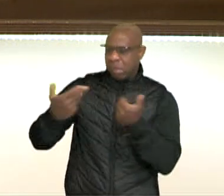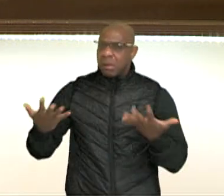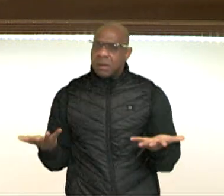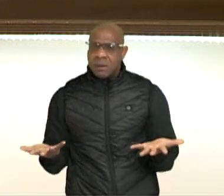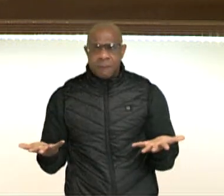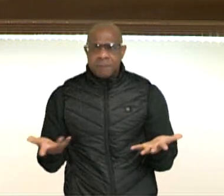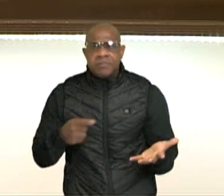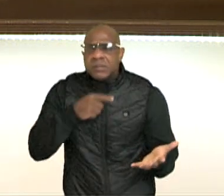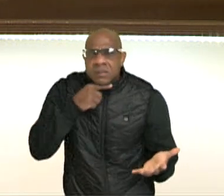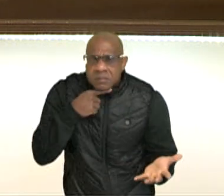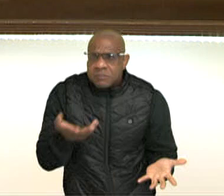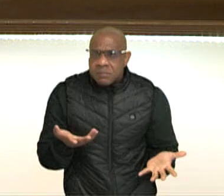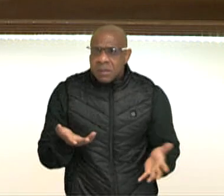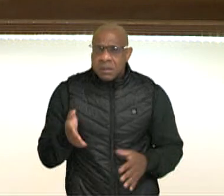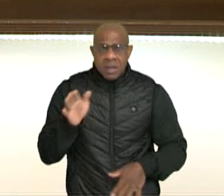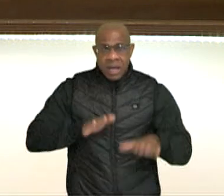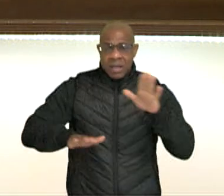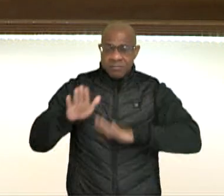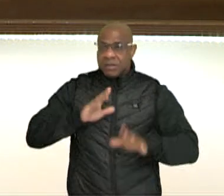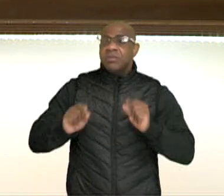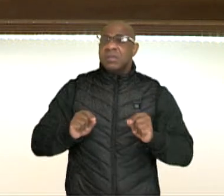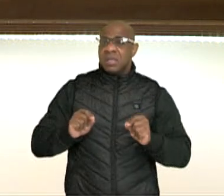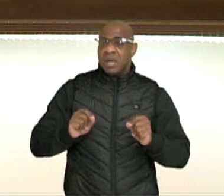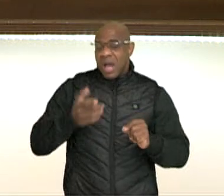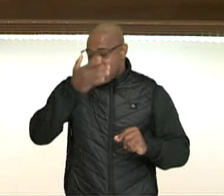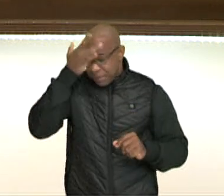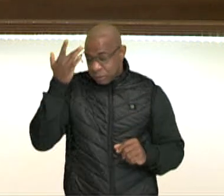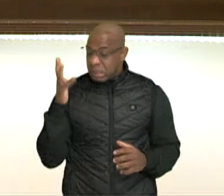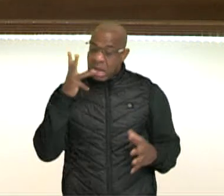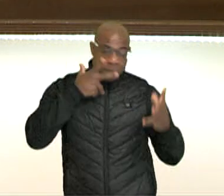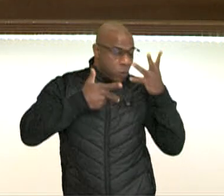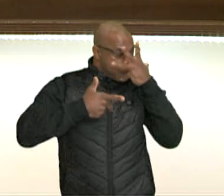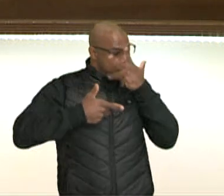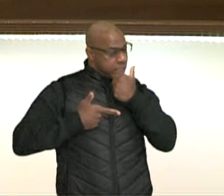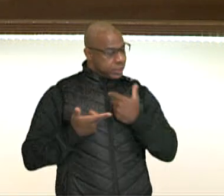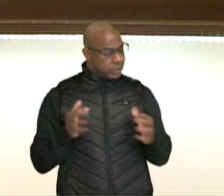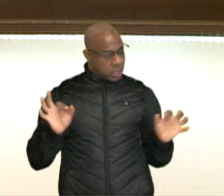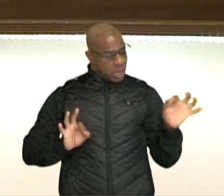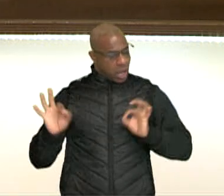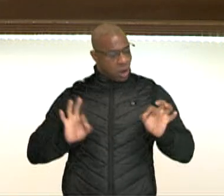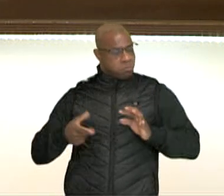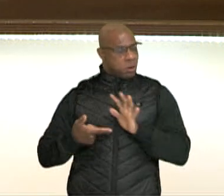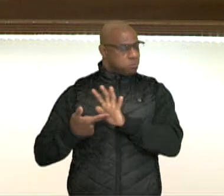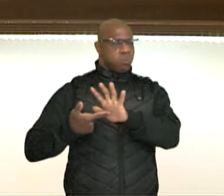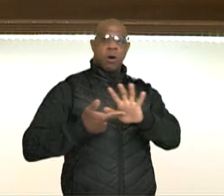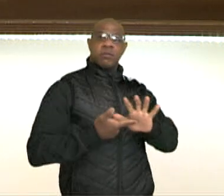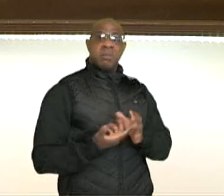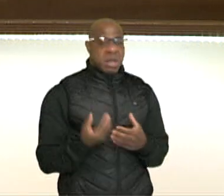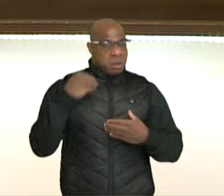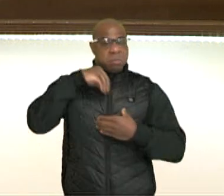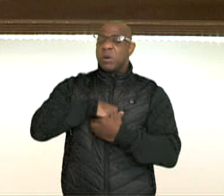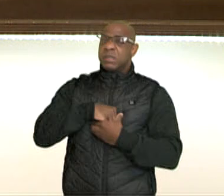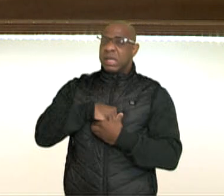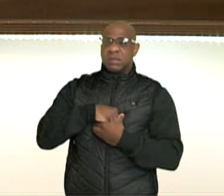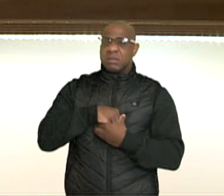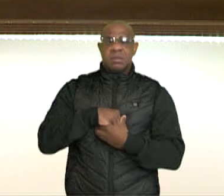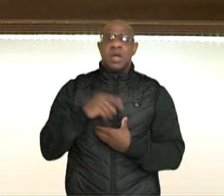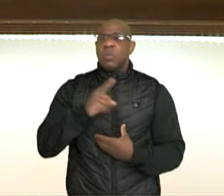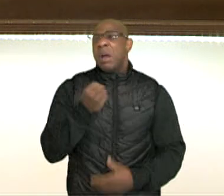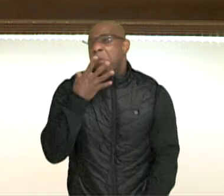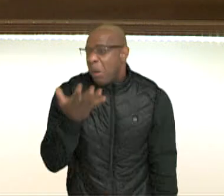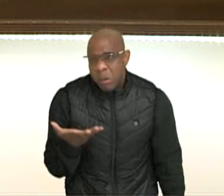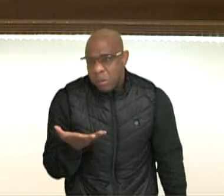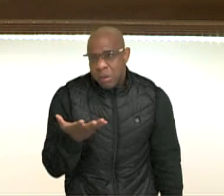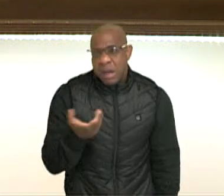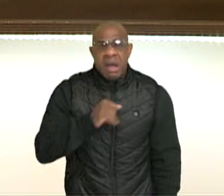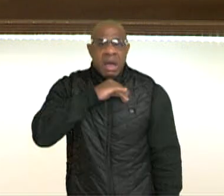é muito bela, muito arrumada, mas por dentro ela não é tão bonita. O que isso quer dizer? Que ela não é uma boa pessoa, que ela não é agradável,